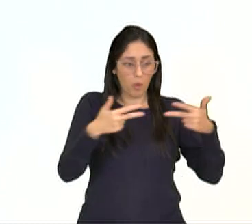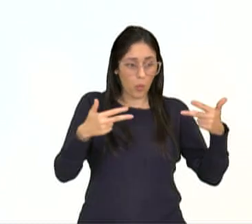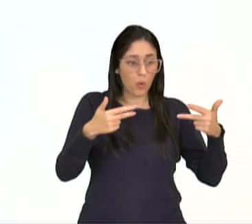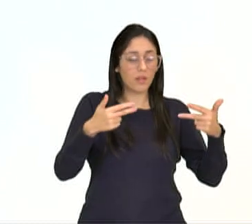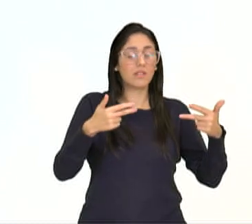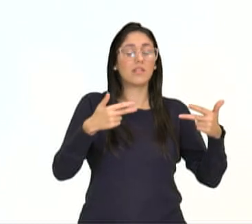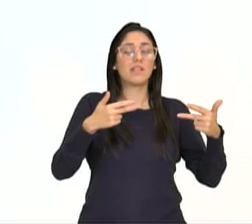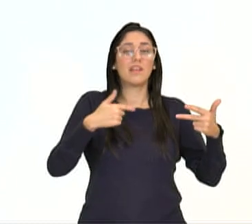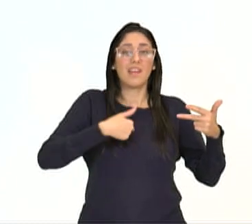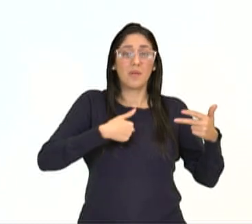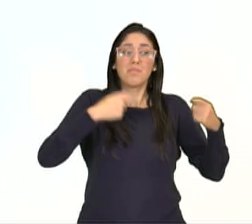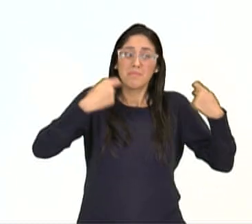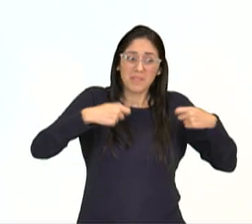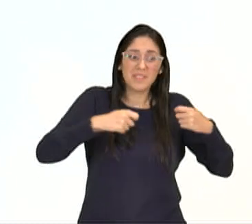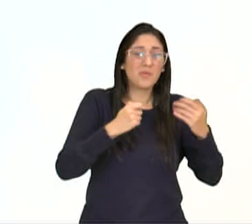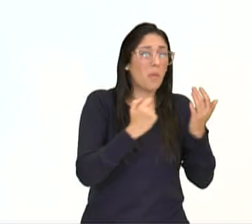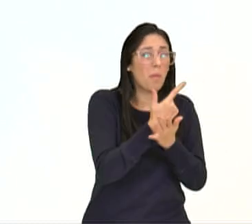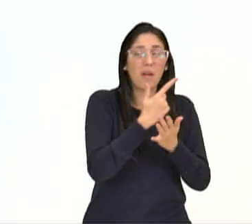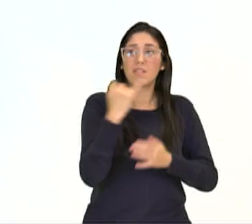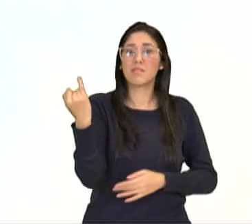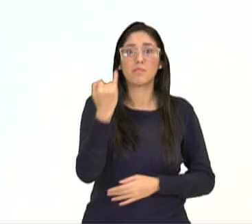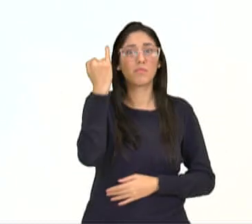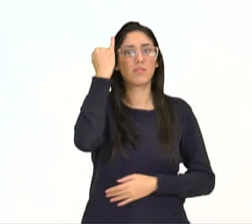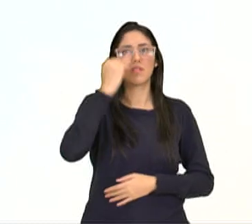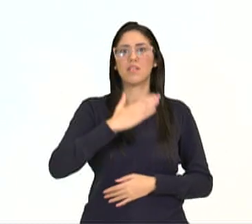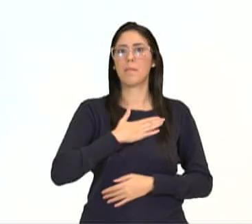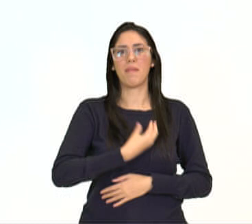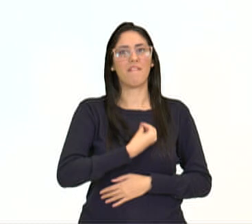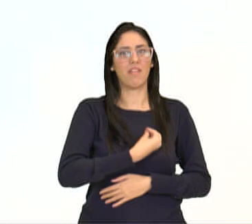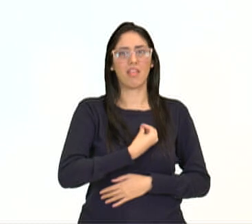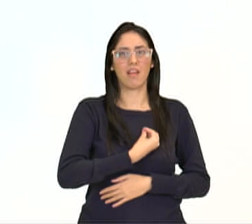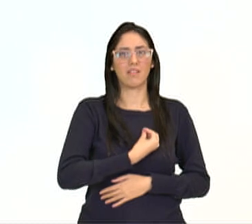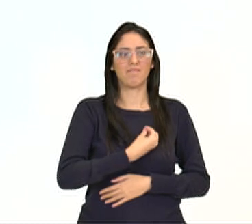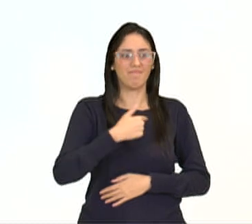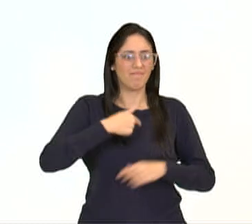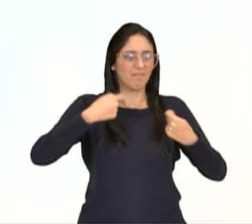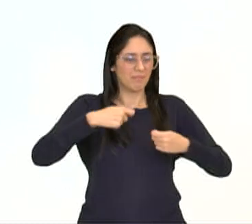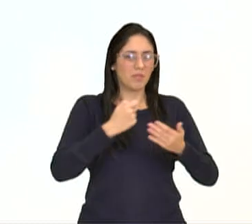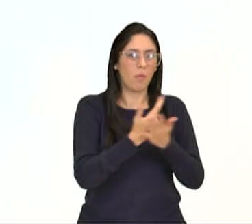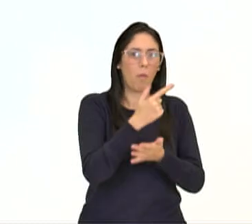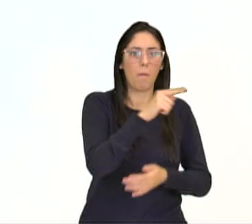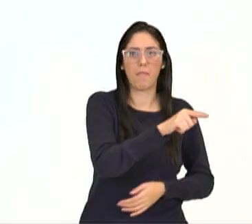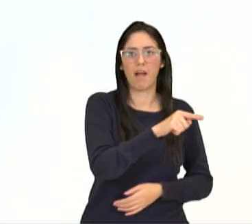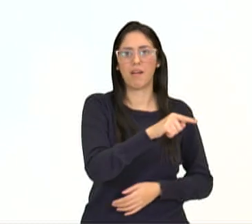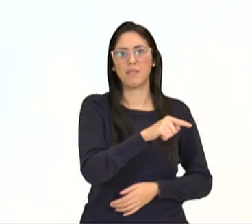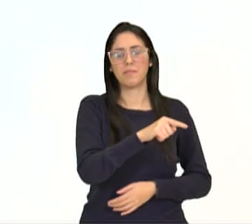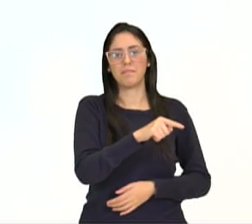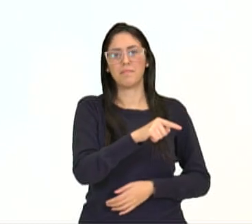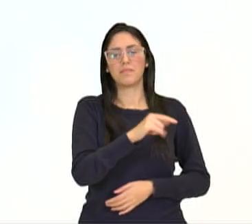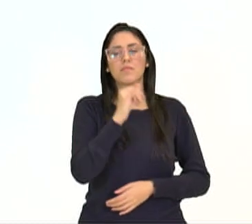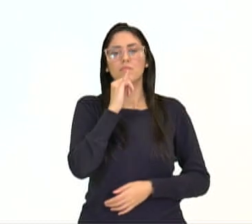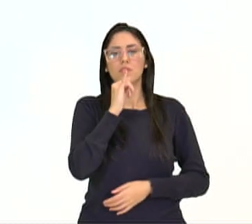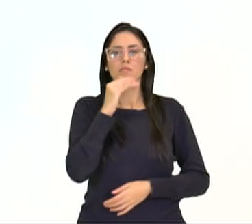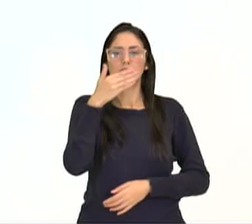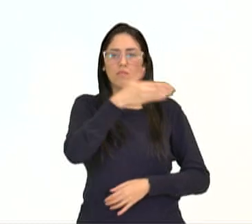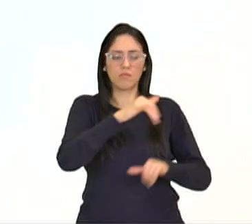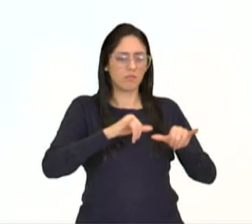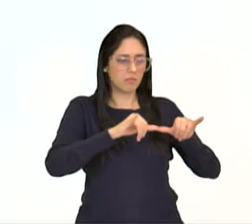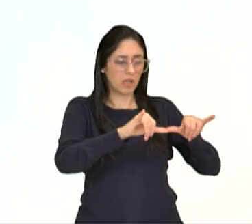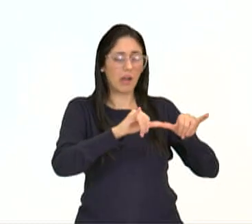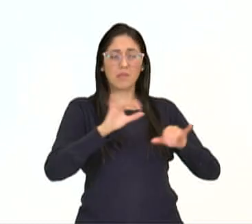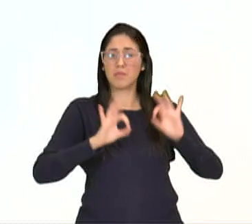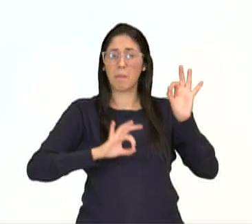se refere ao que é indispensável para a nossa vida. Aquele caso que eu sempre digo, né? Vai para o supermercado sem um